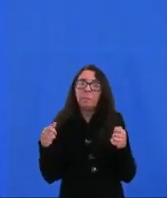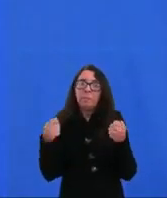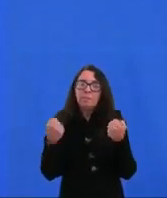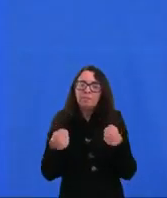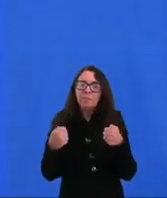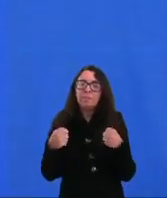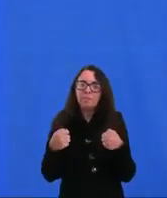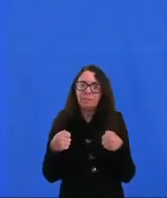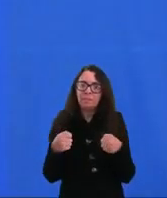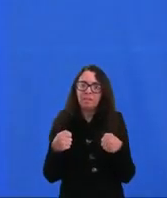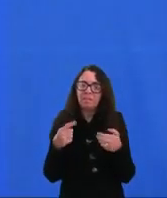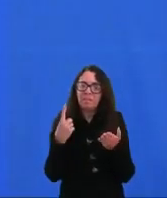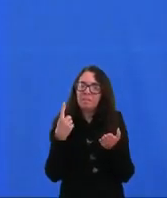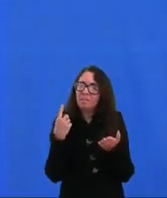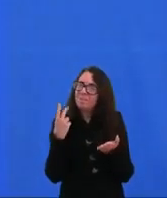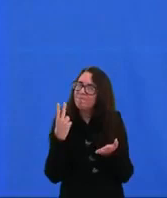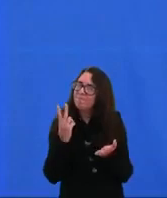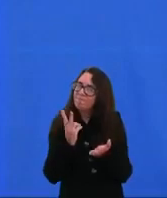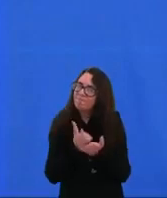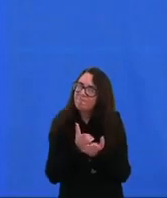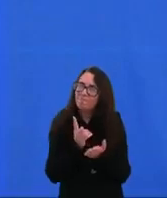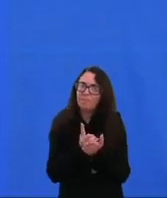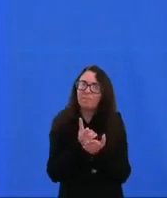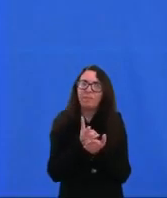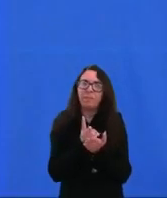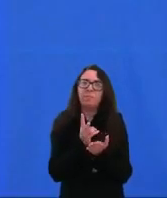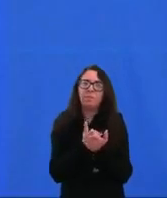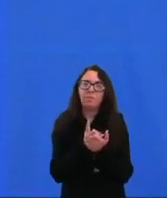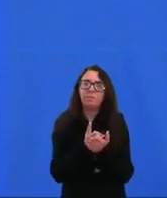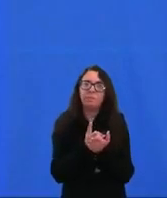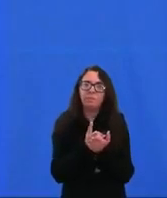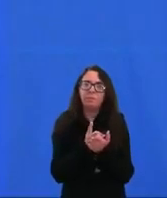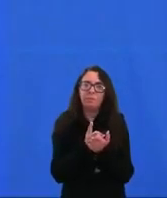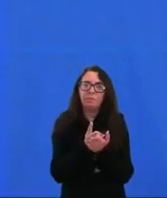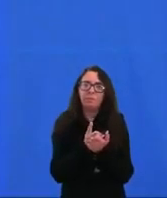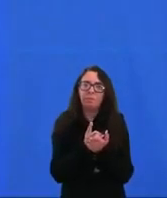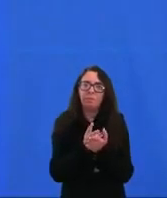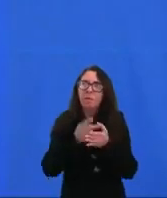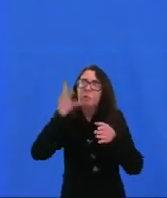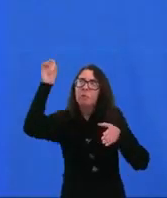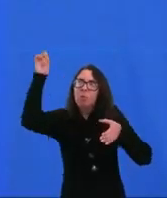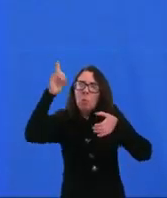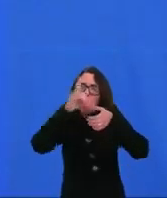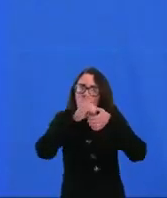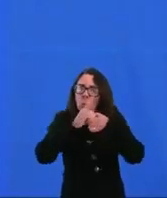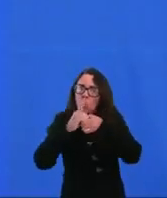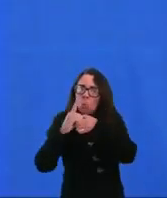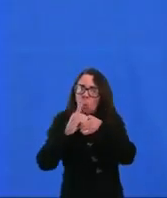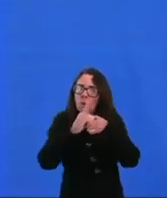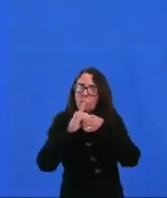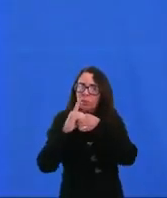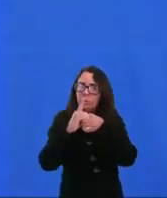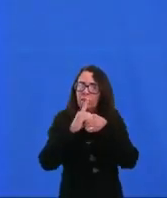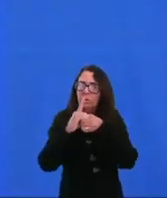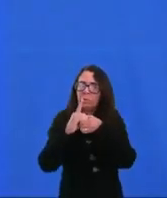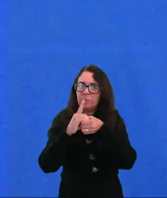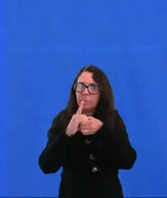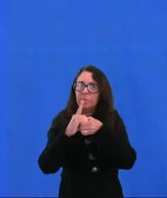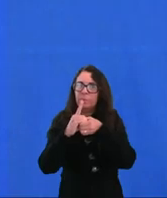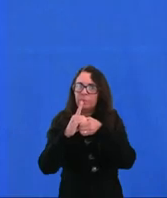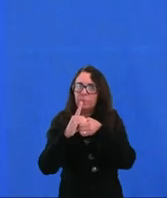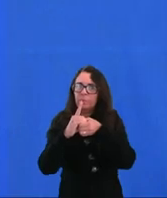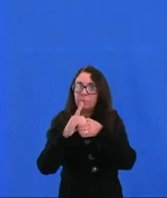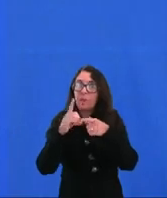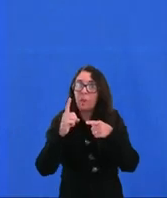são de Deus. E isso aconteceu com Estevão, e a gente vê aí no capítulo número 7, ele começou